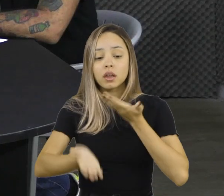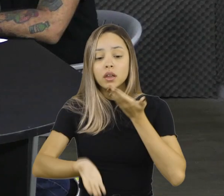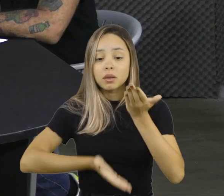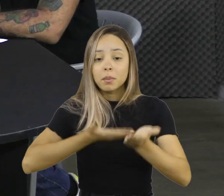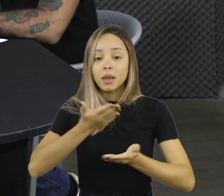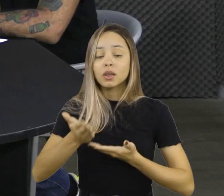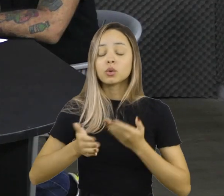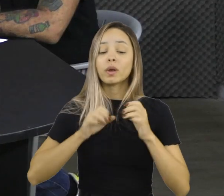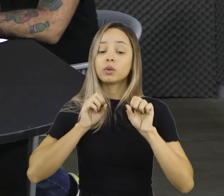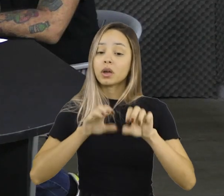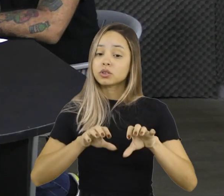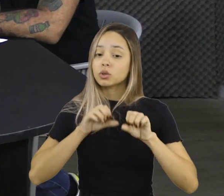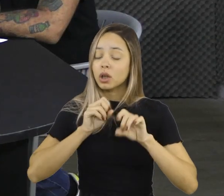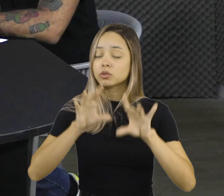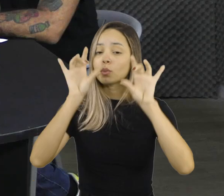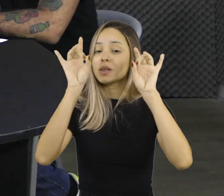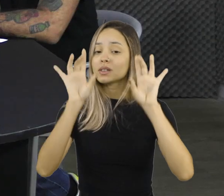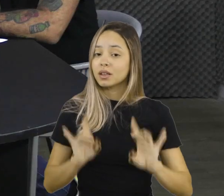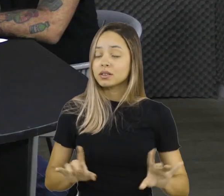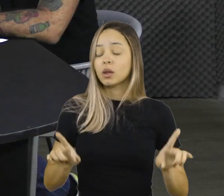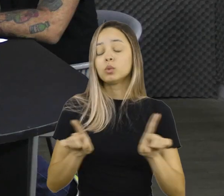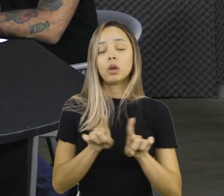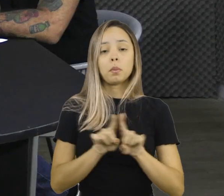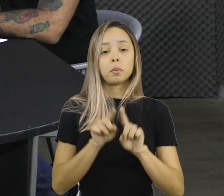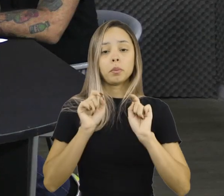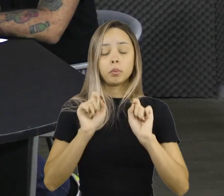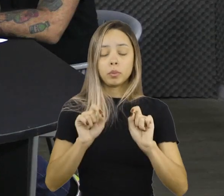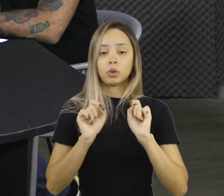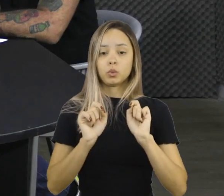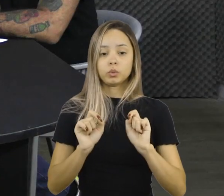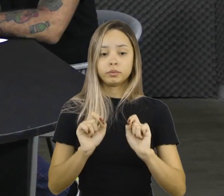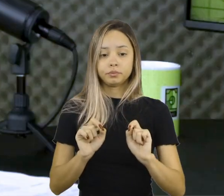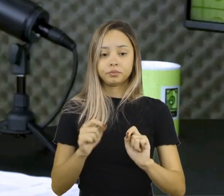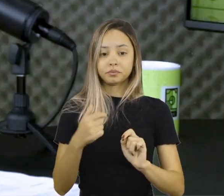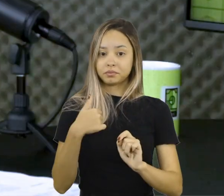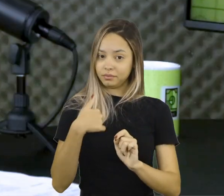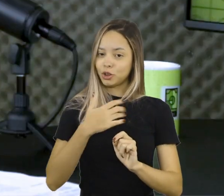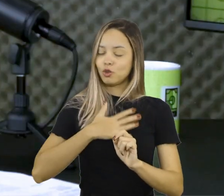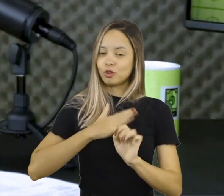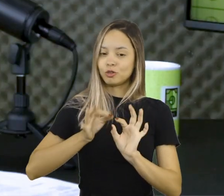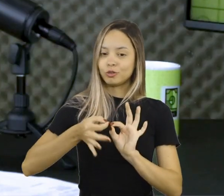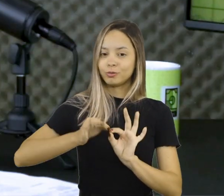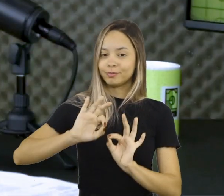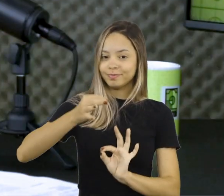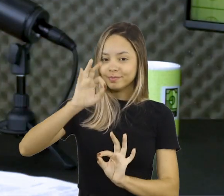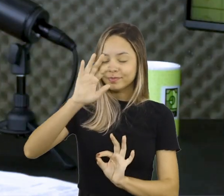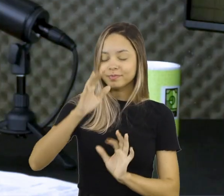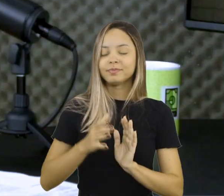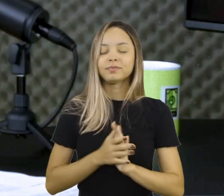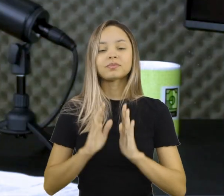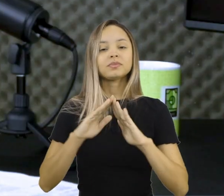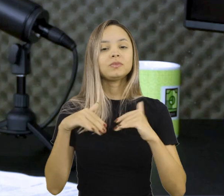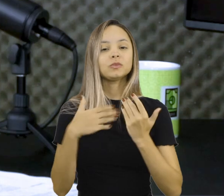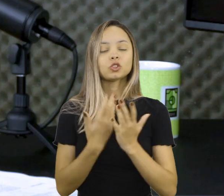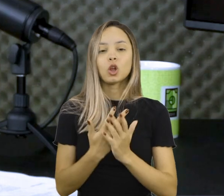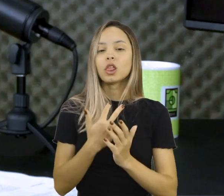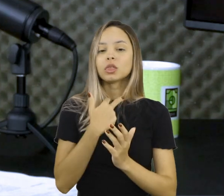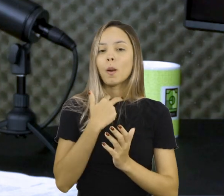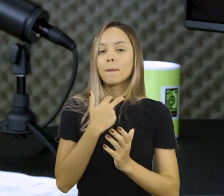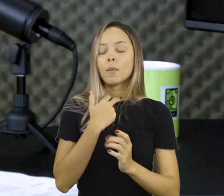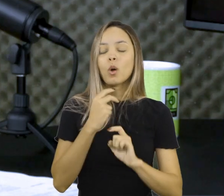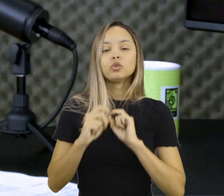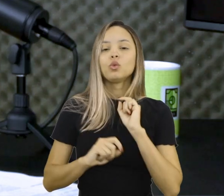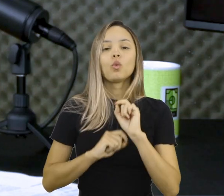especializado e detalhe lá vai Nilma que gosta de falar demais ela não pode adicionar para as